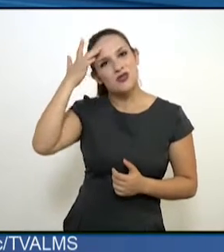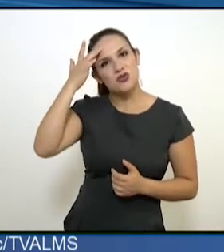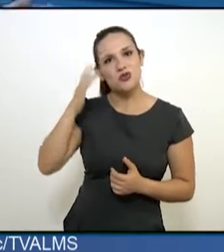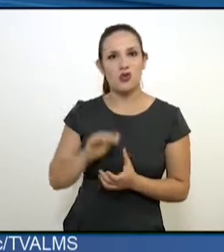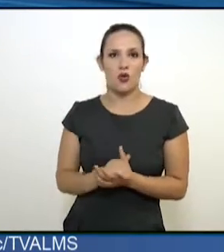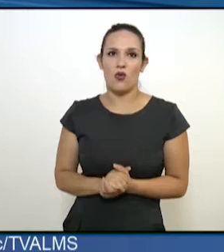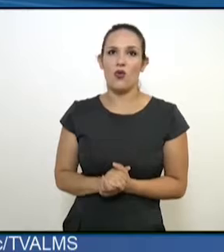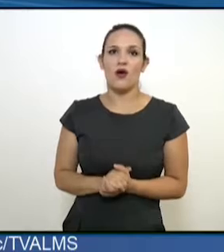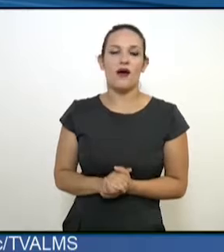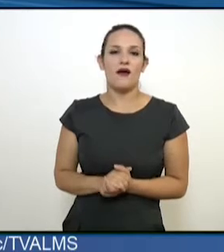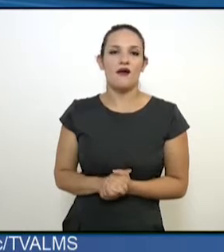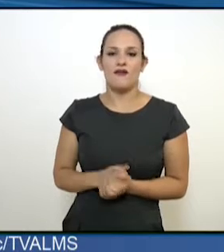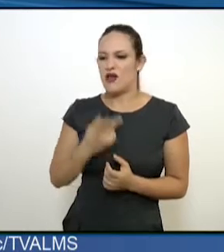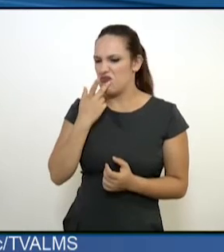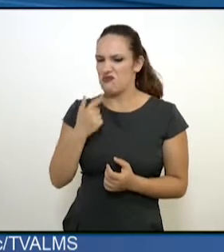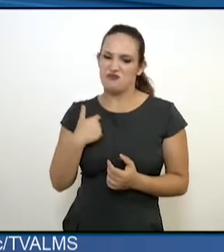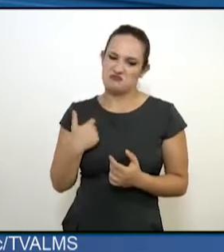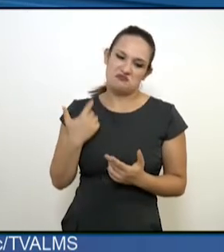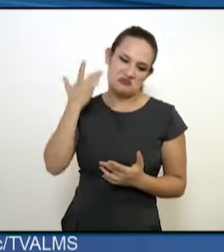Previdência.